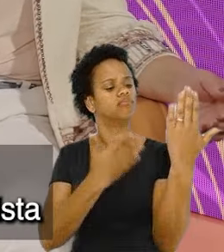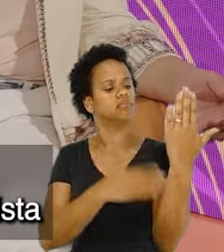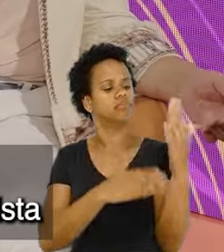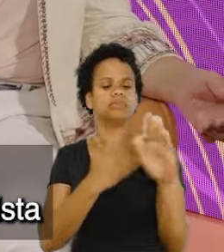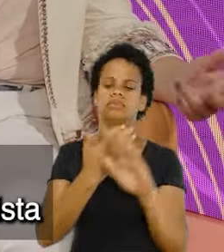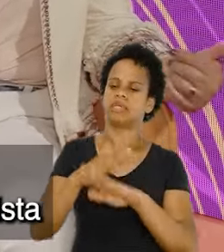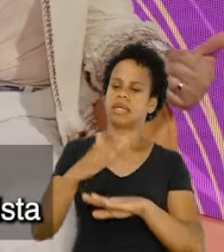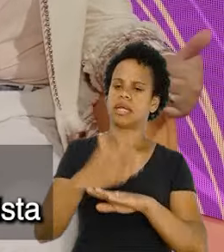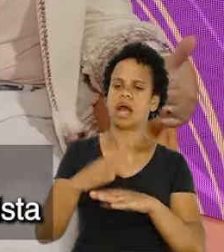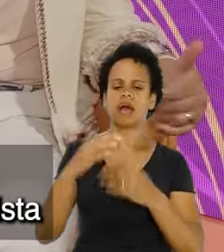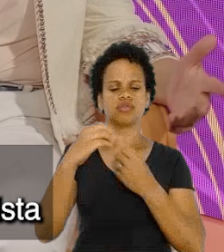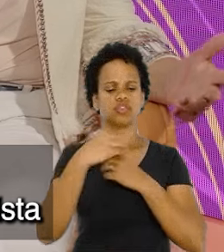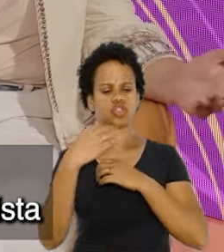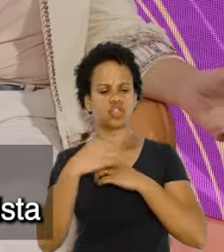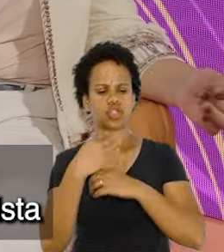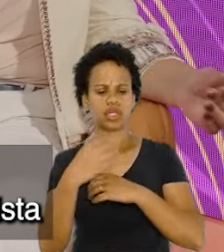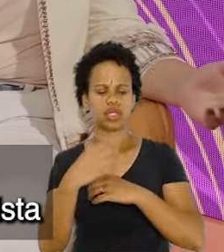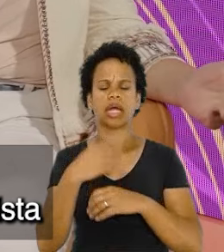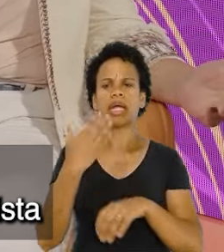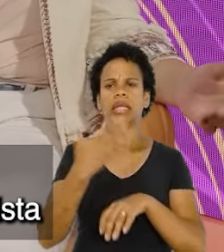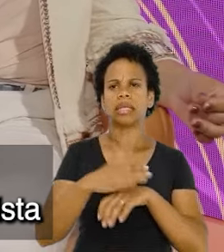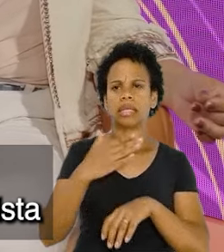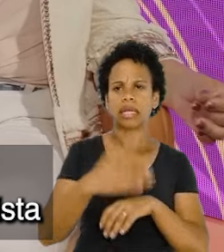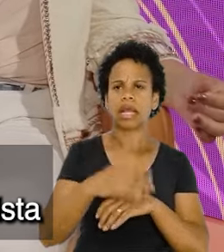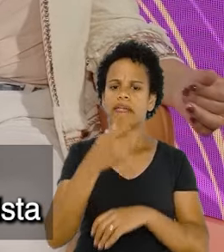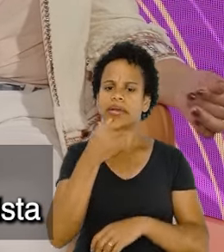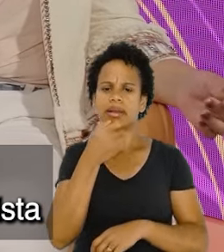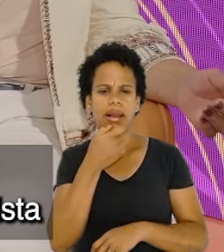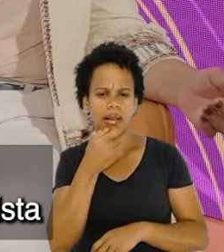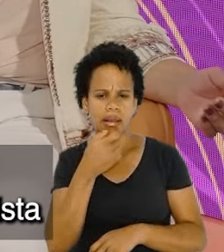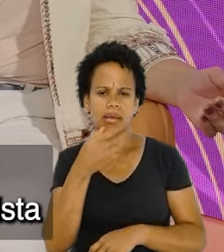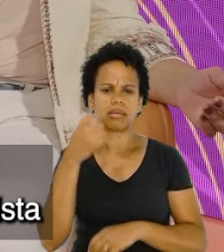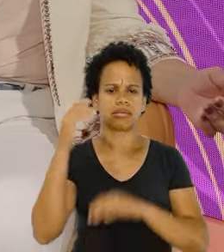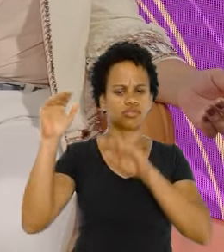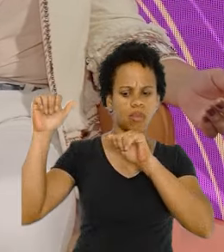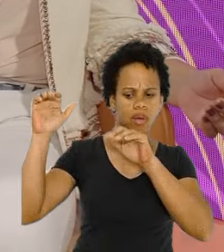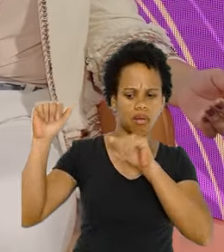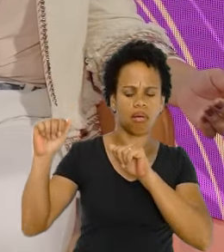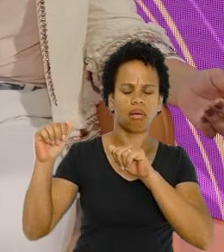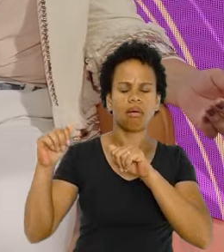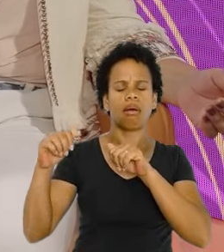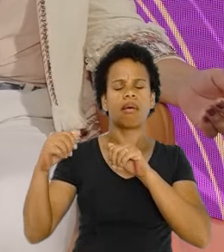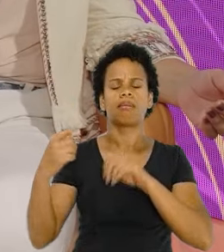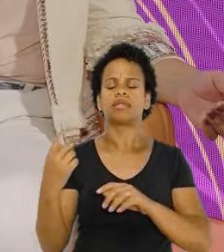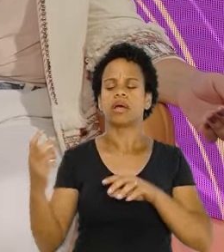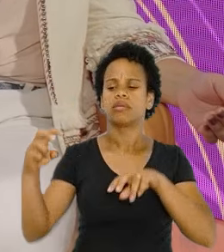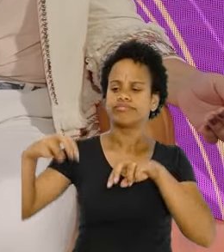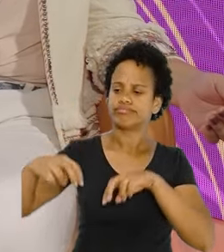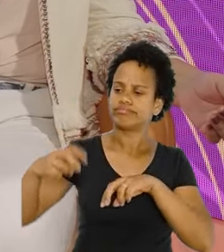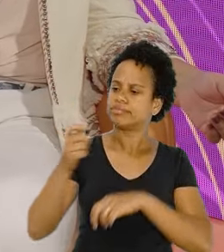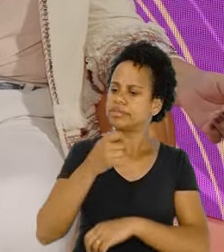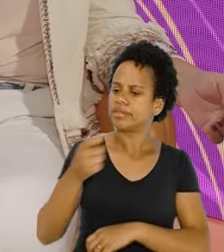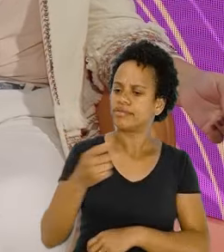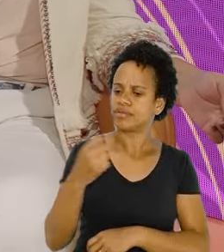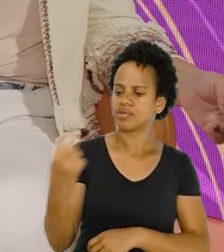pegas É treinar inglês treinar espanhol e chegava na entrevista elas olhava assim